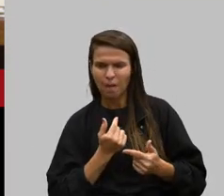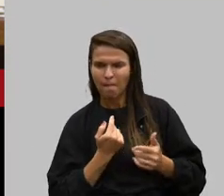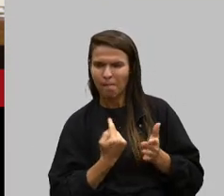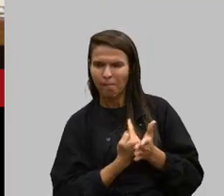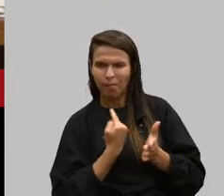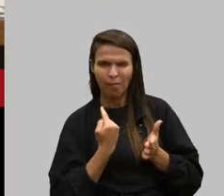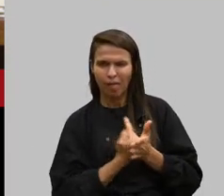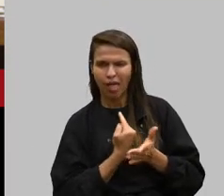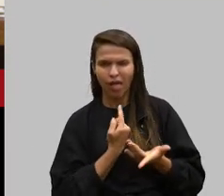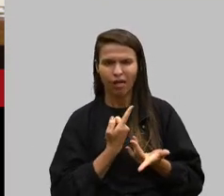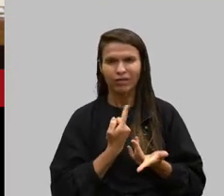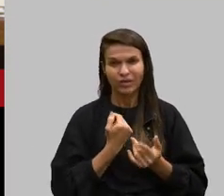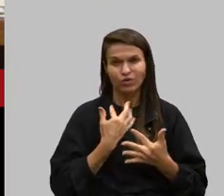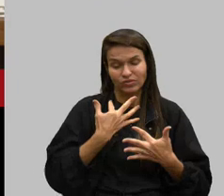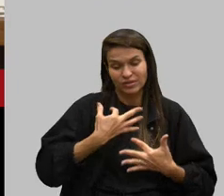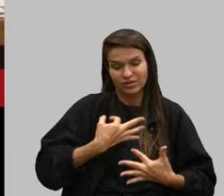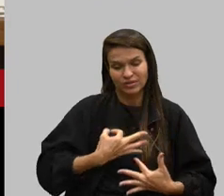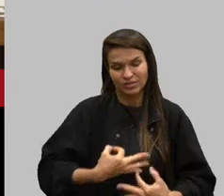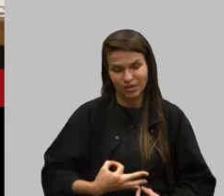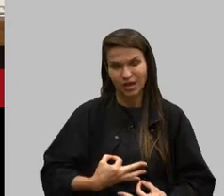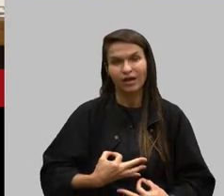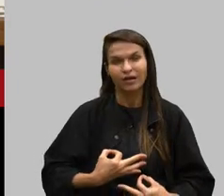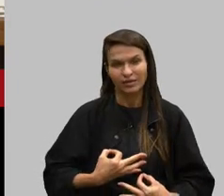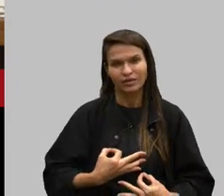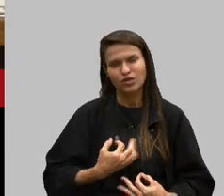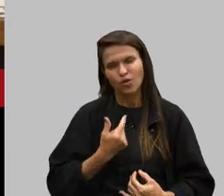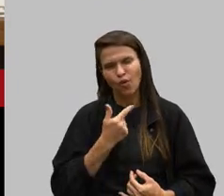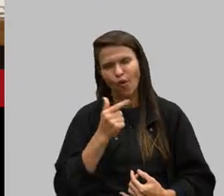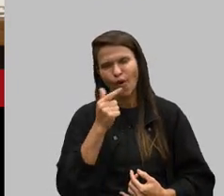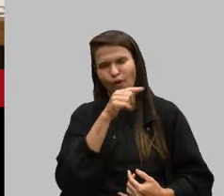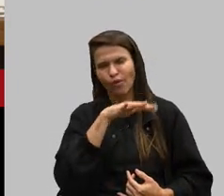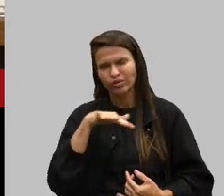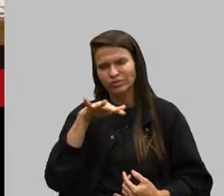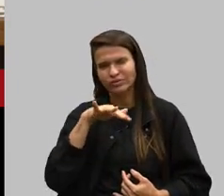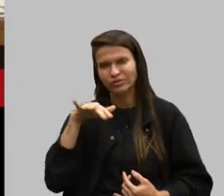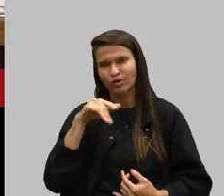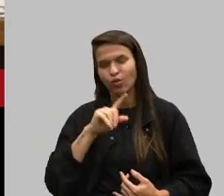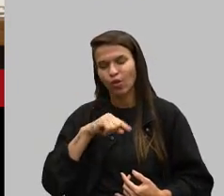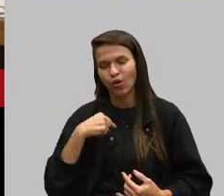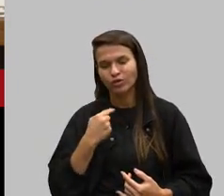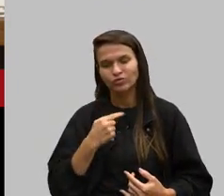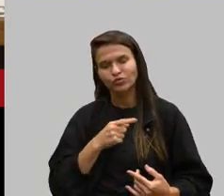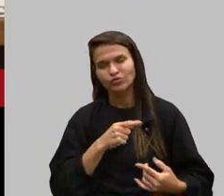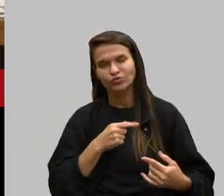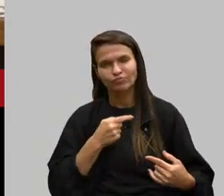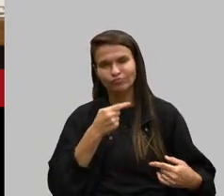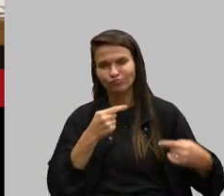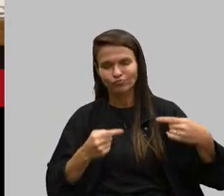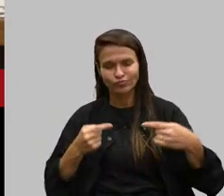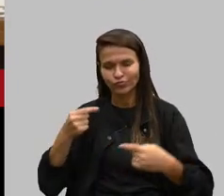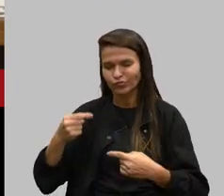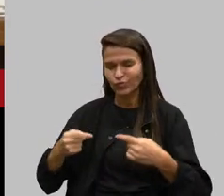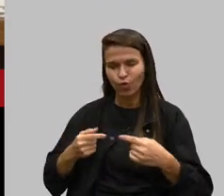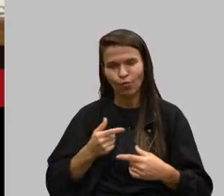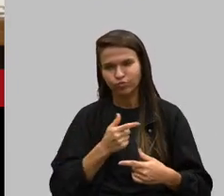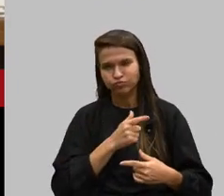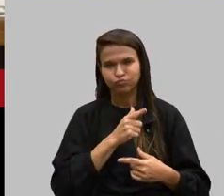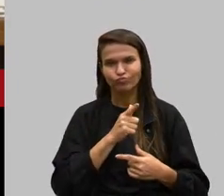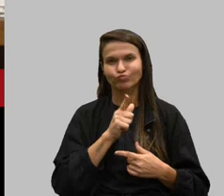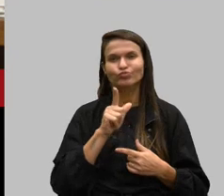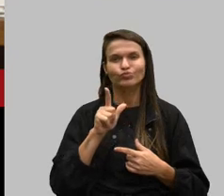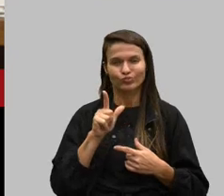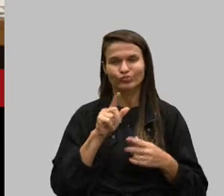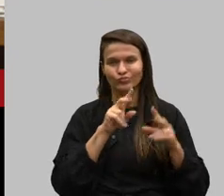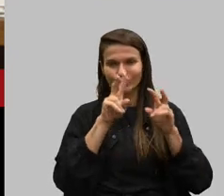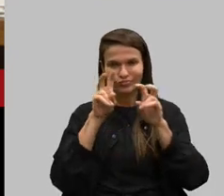e certamente em outros Campos estaremos lutando outras batalhas espero eu que